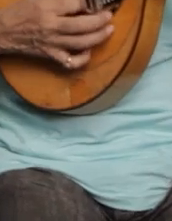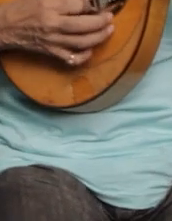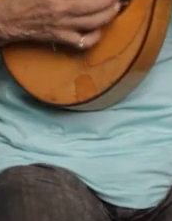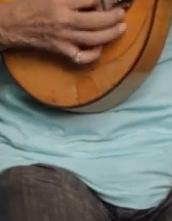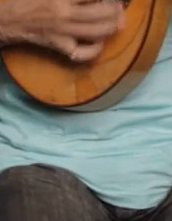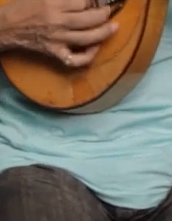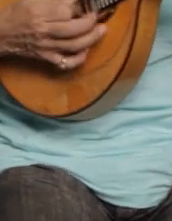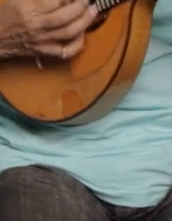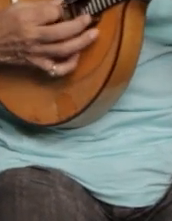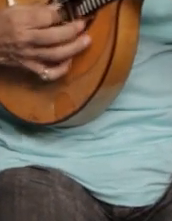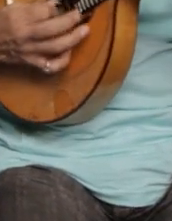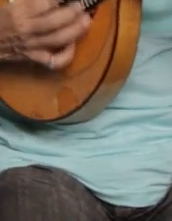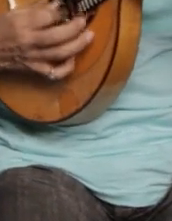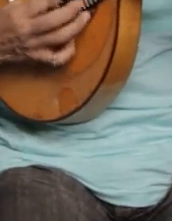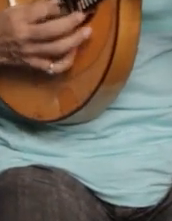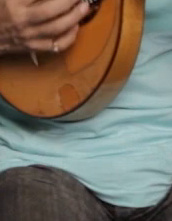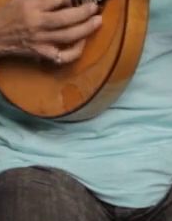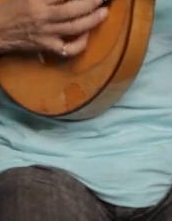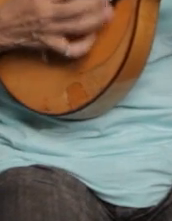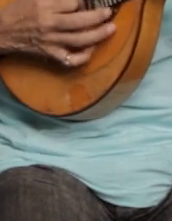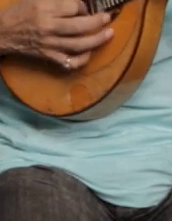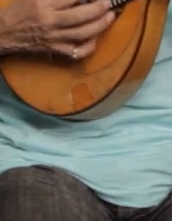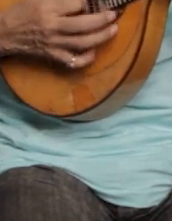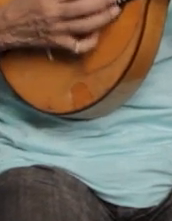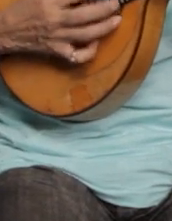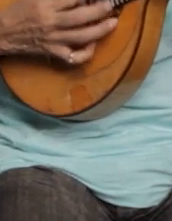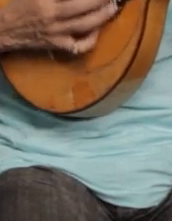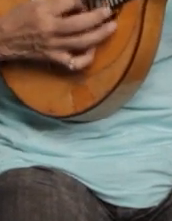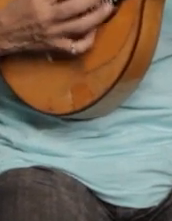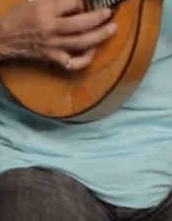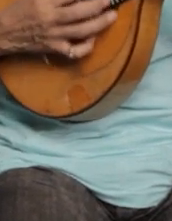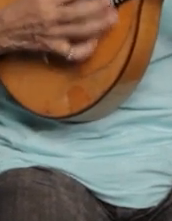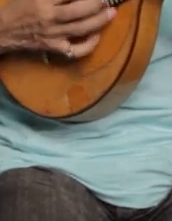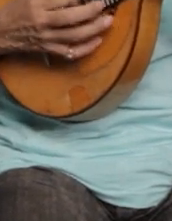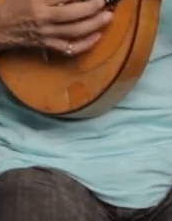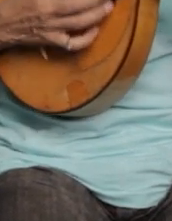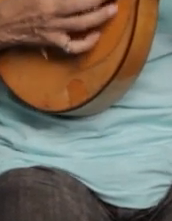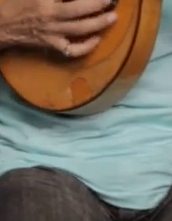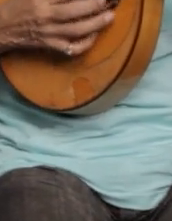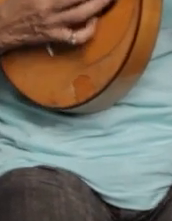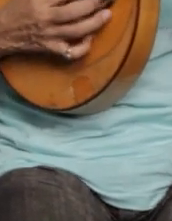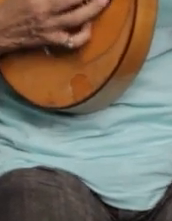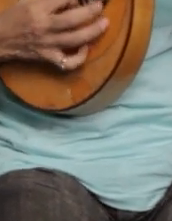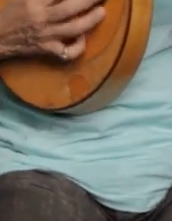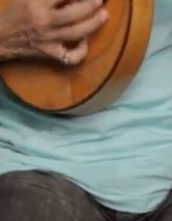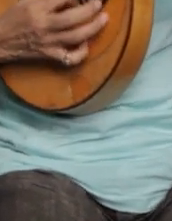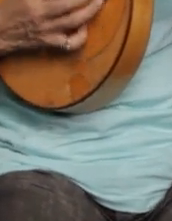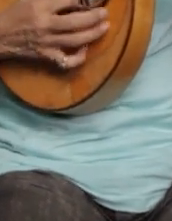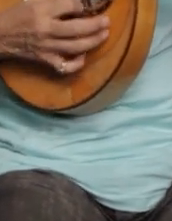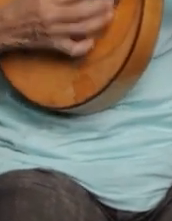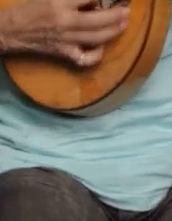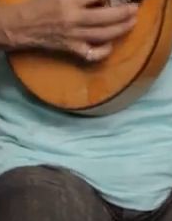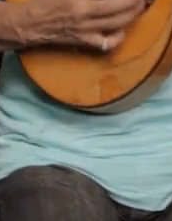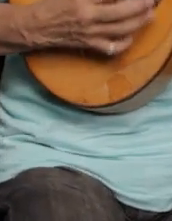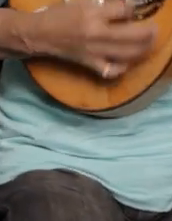Em um quintal, Joel toca bandolim entre Henrique no cavaquinho e Zé Paulo no violão.